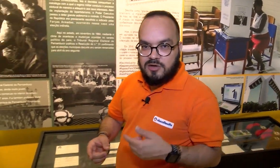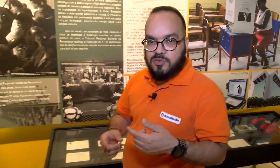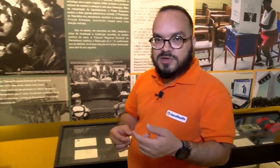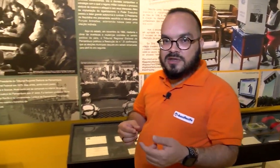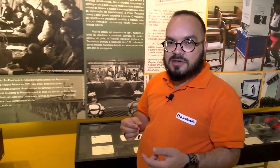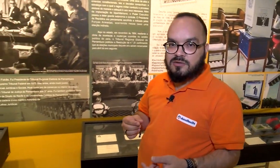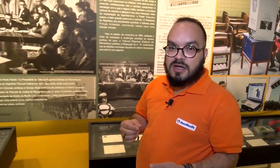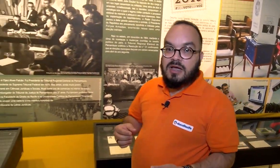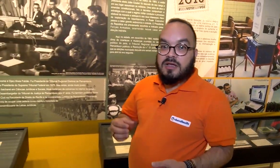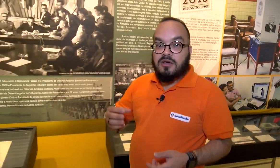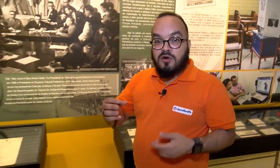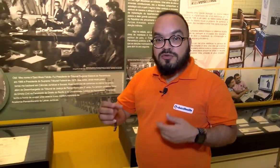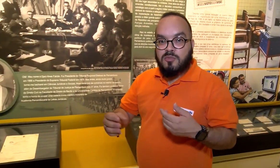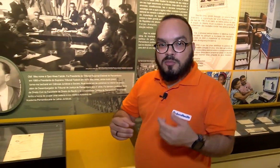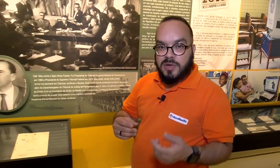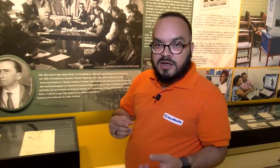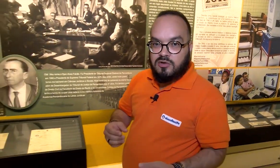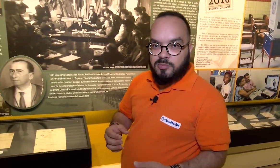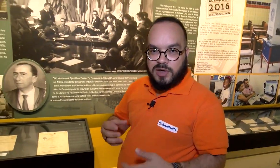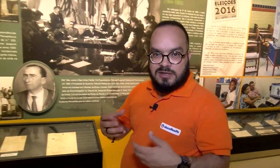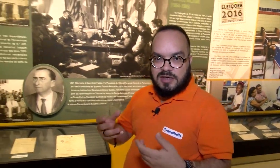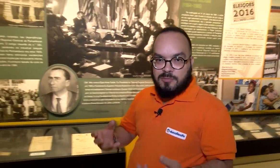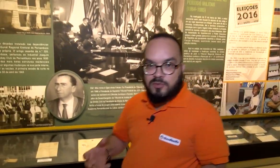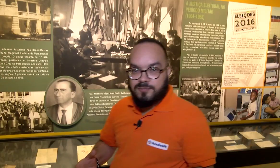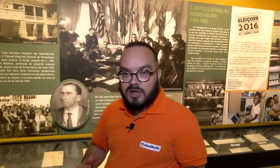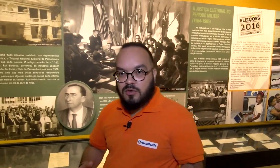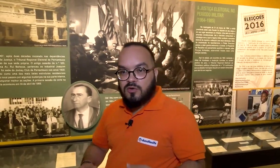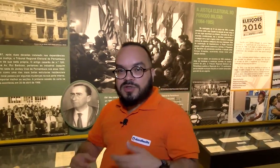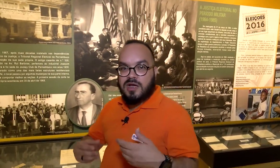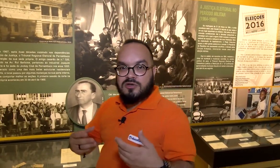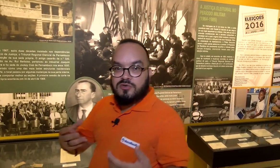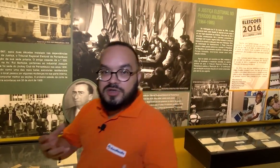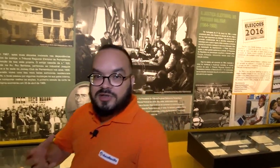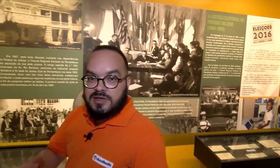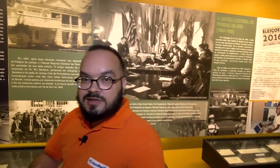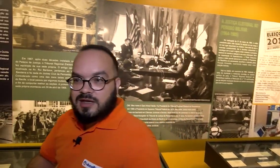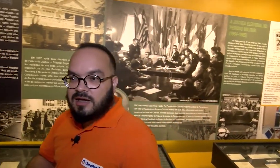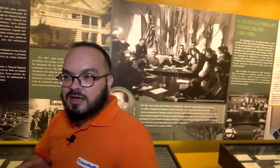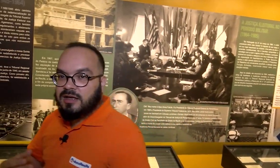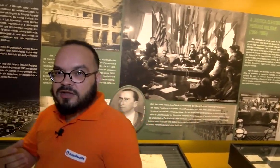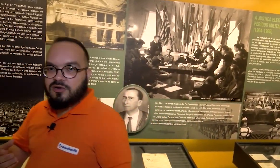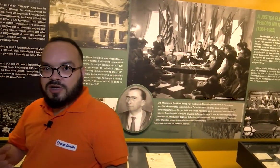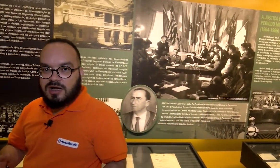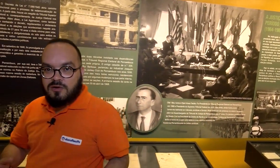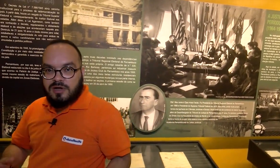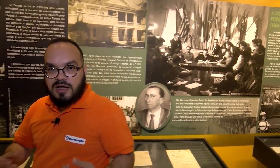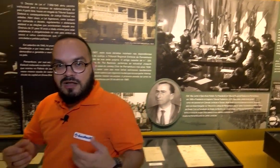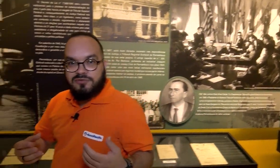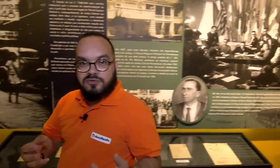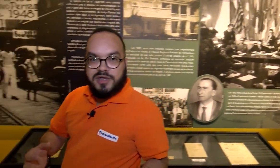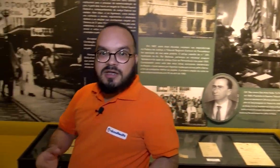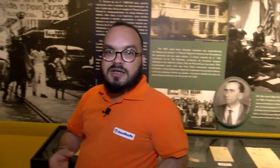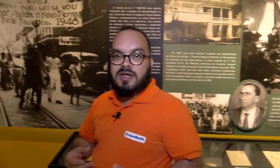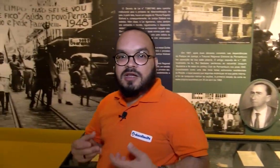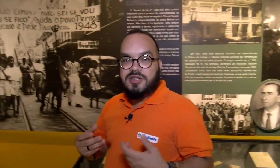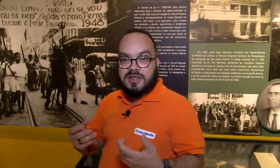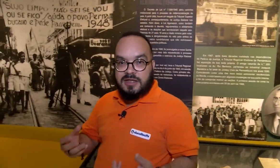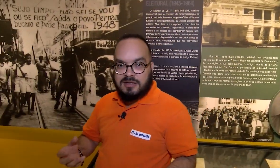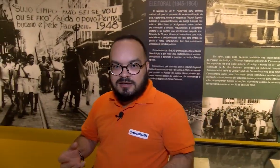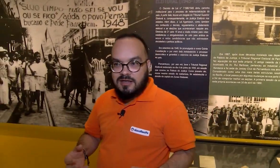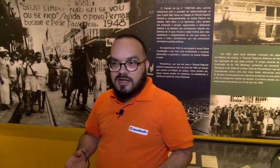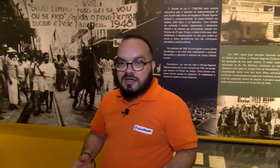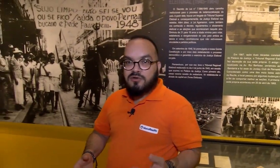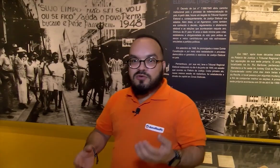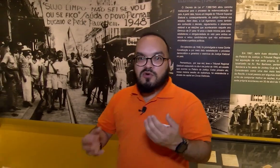exposição que houve um momento, por exemplo, onde a justiça eleitoral ela foi extinta.